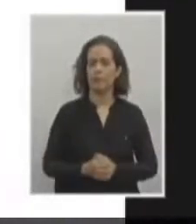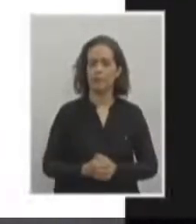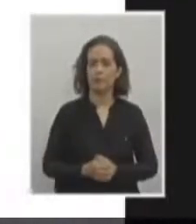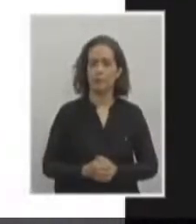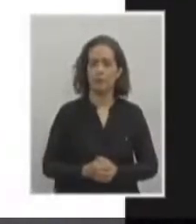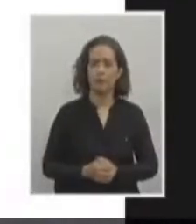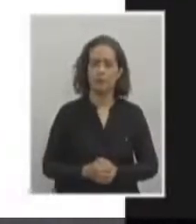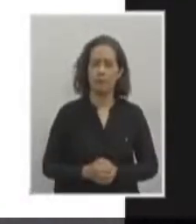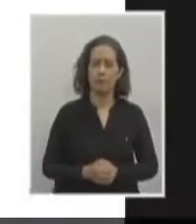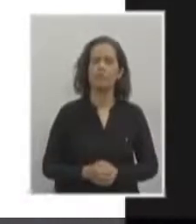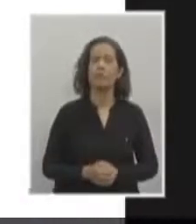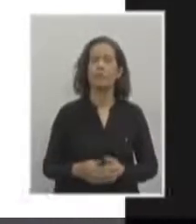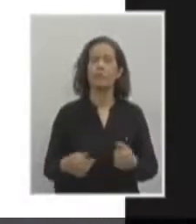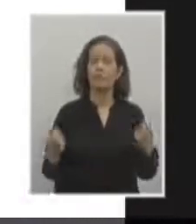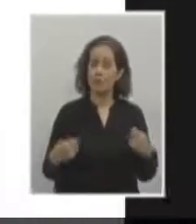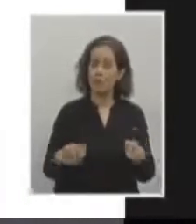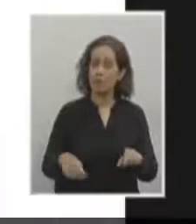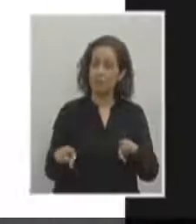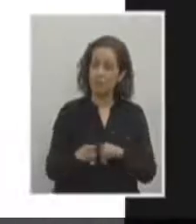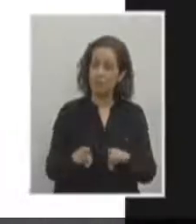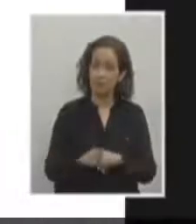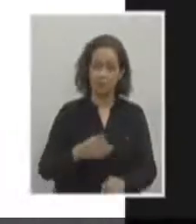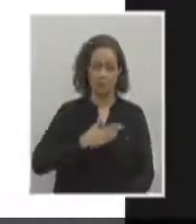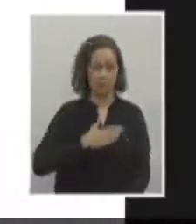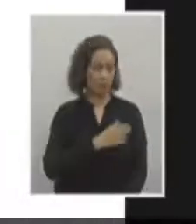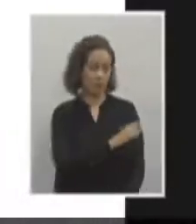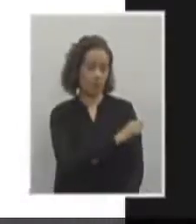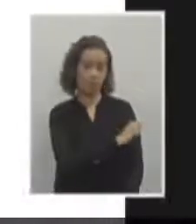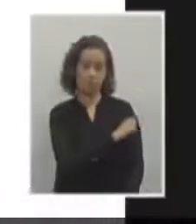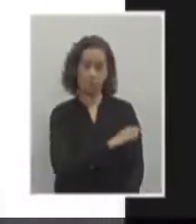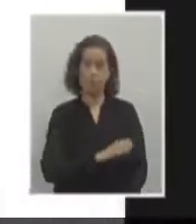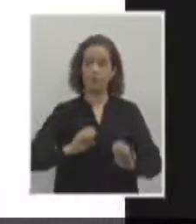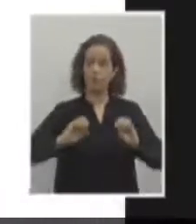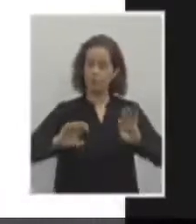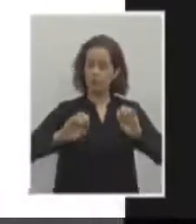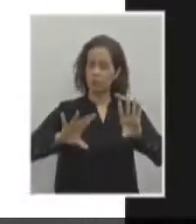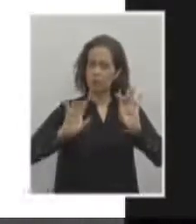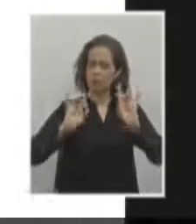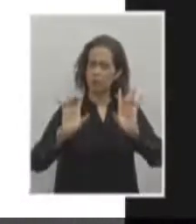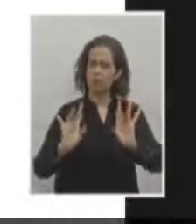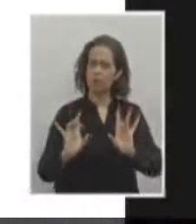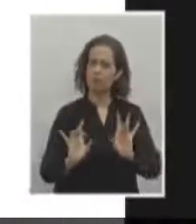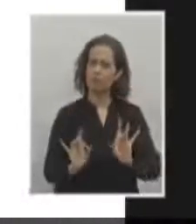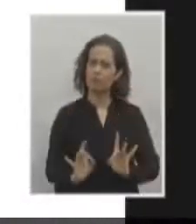do atendimento do meu aluno da educação especial. Então, é por isso que